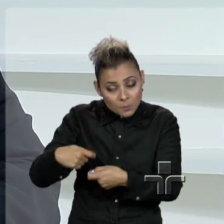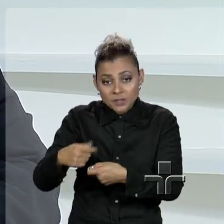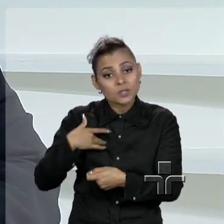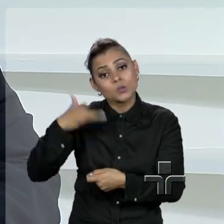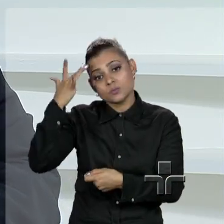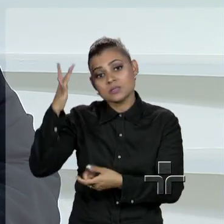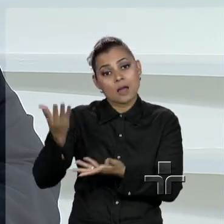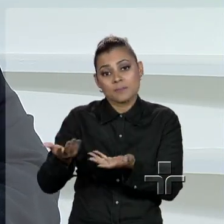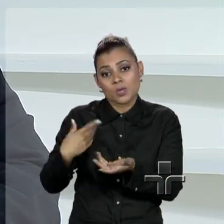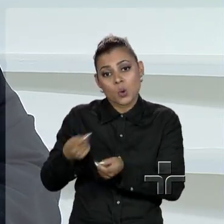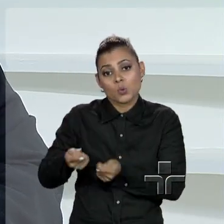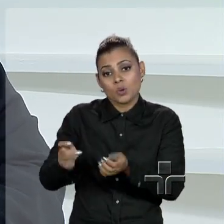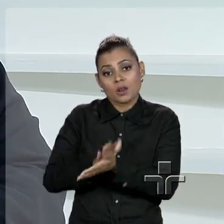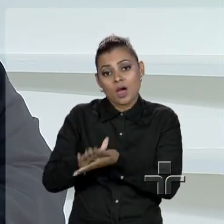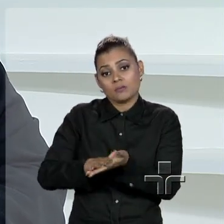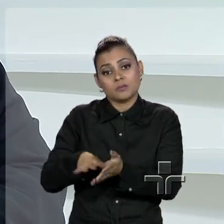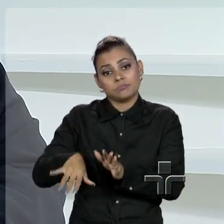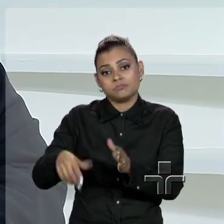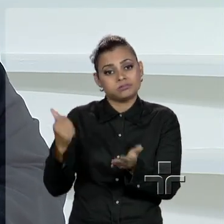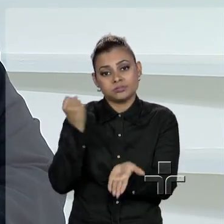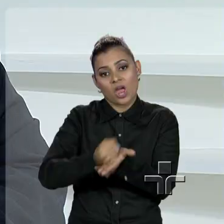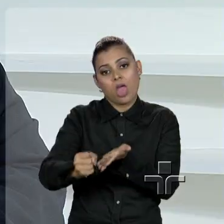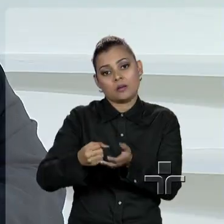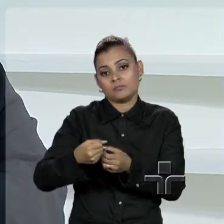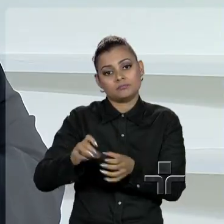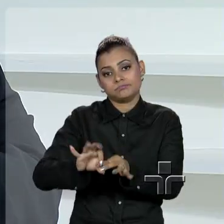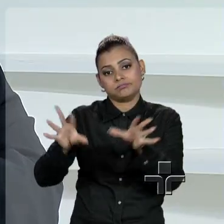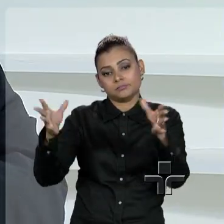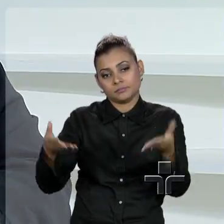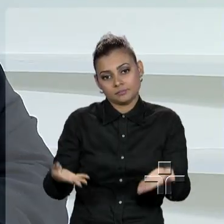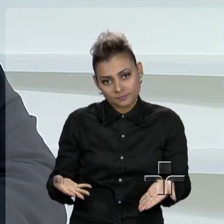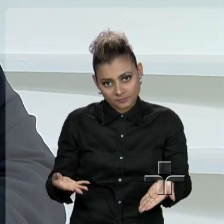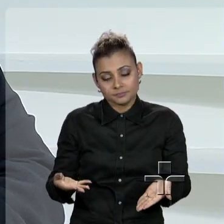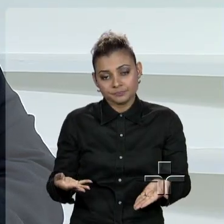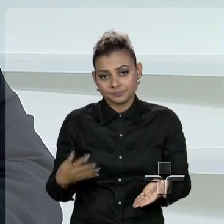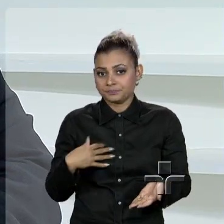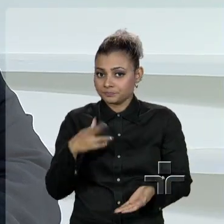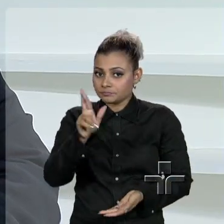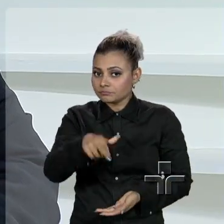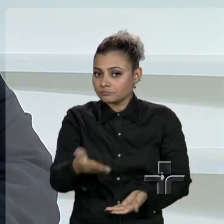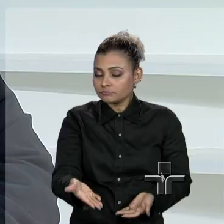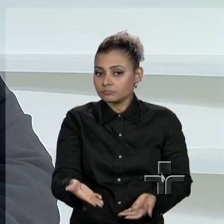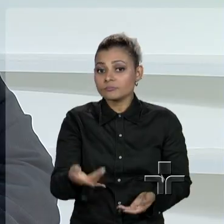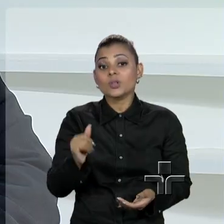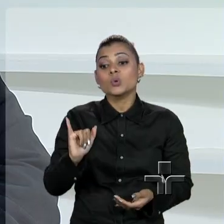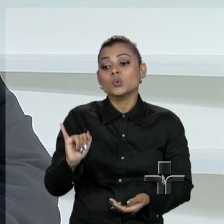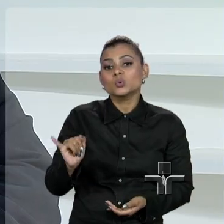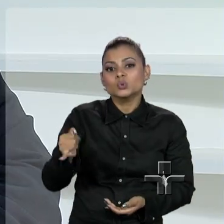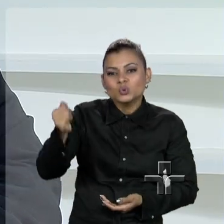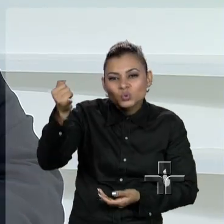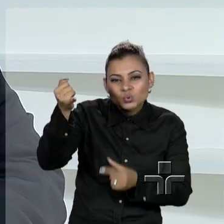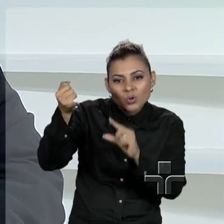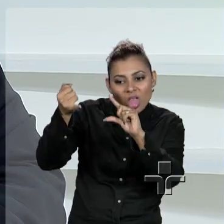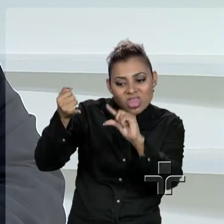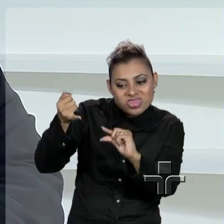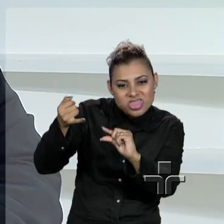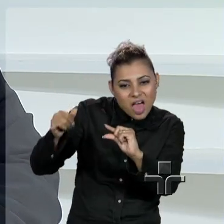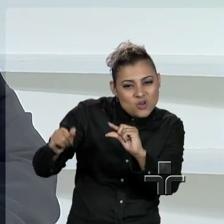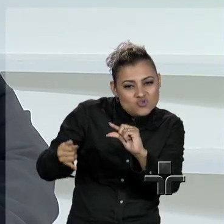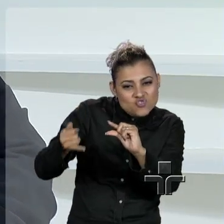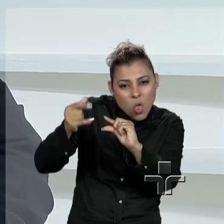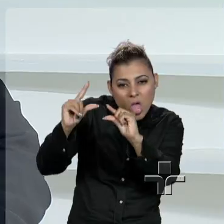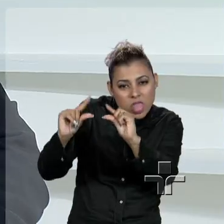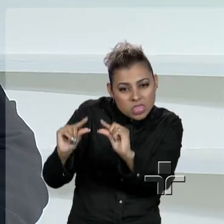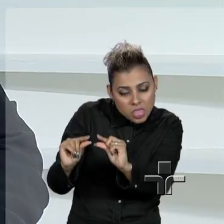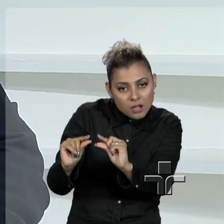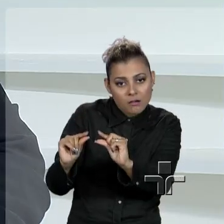está certo. Basta ver essa discussão deles agora. Então, exatamente. A coisa dos juros baixos, baixíssimos,